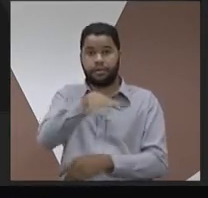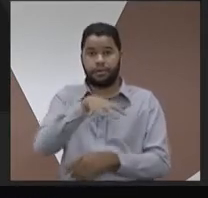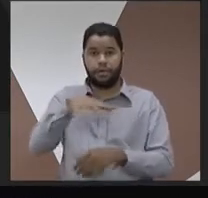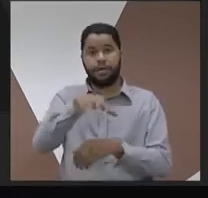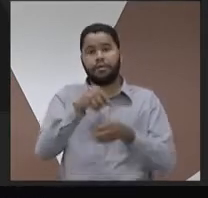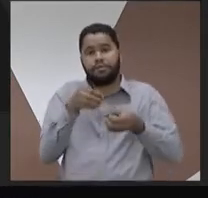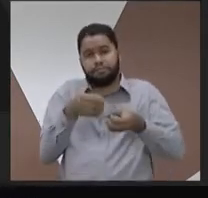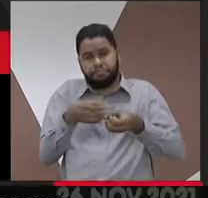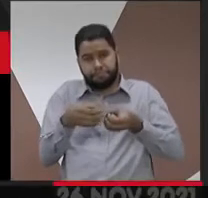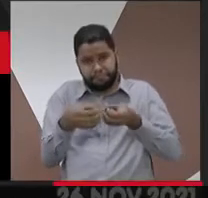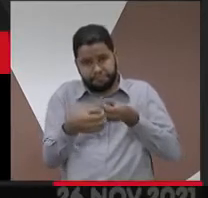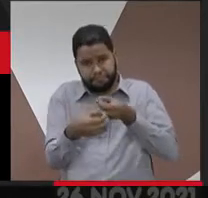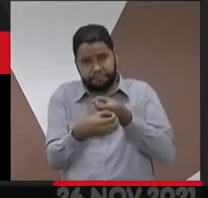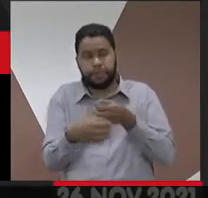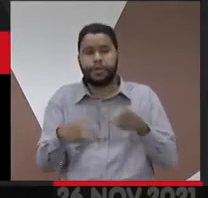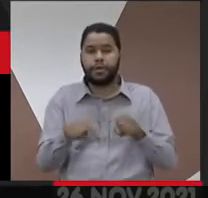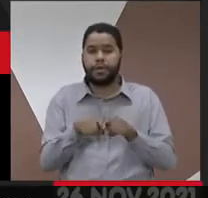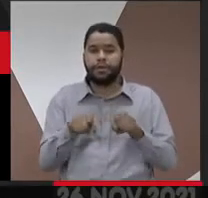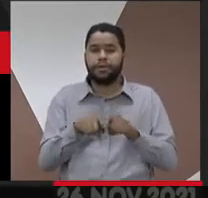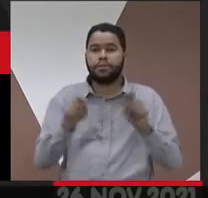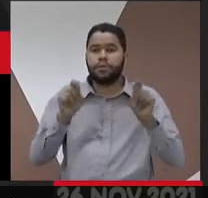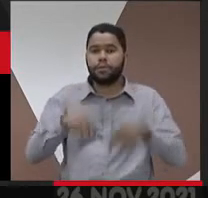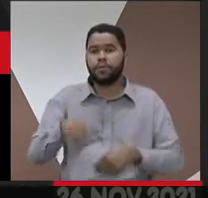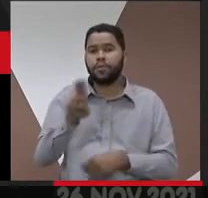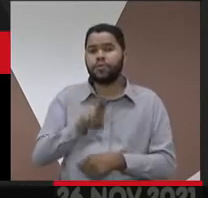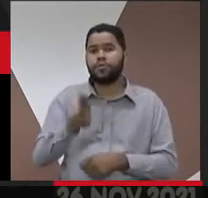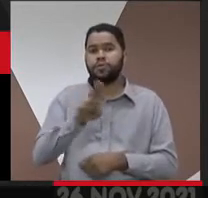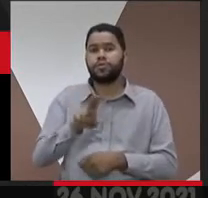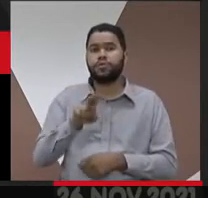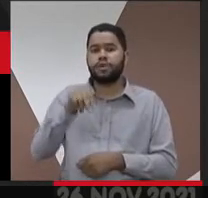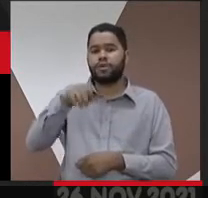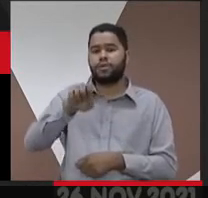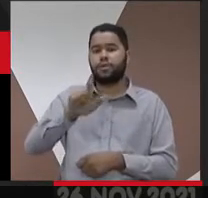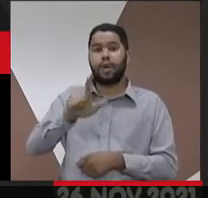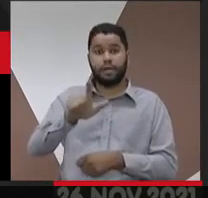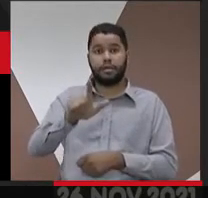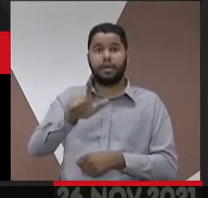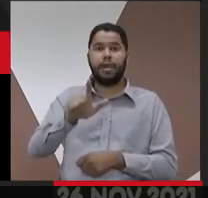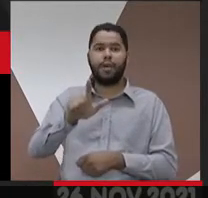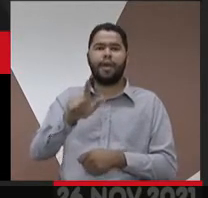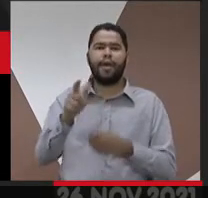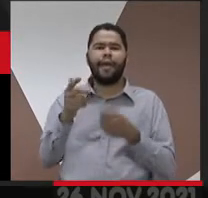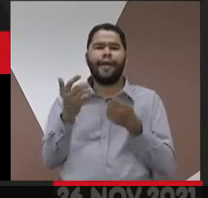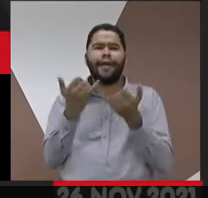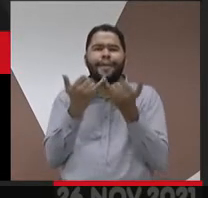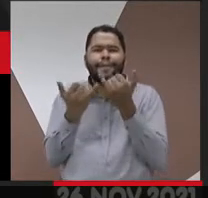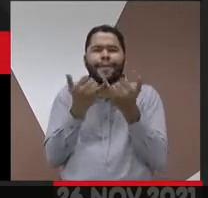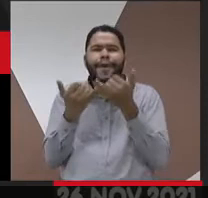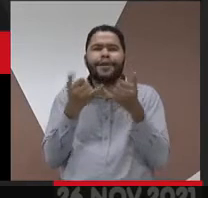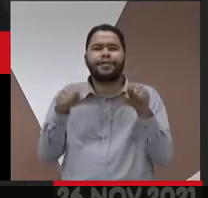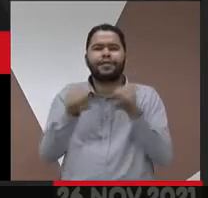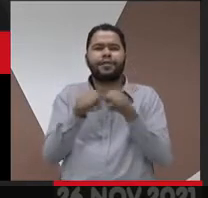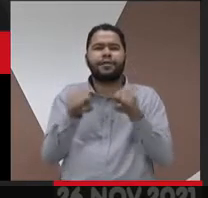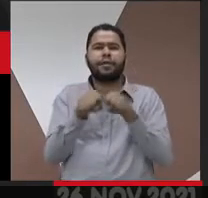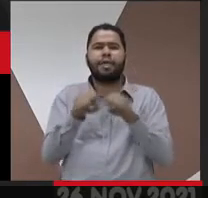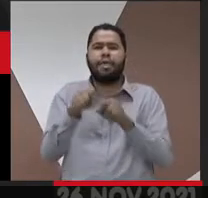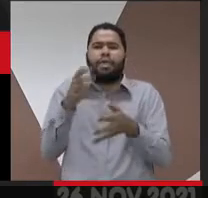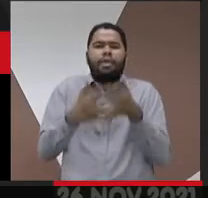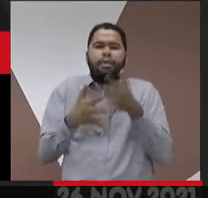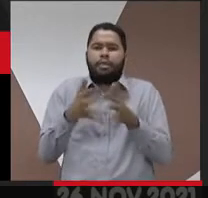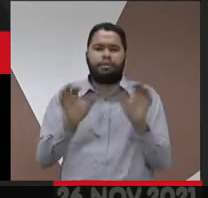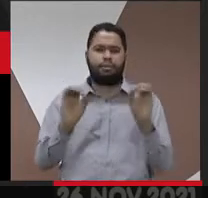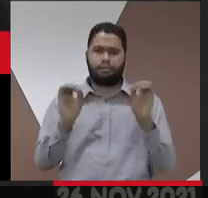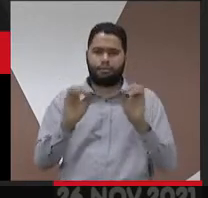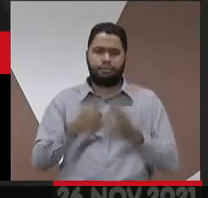metropolitana, e que possam usar, então, o anel como uma via expressa, sem interferências,